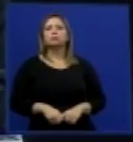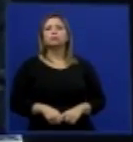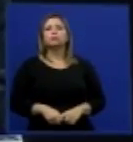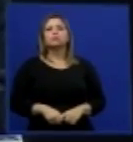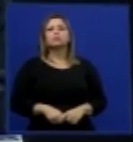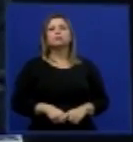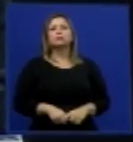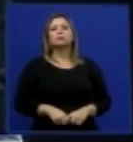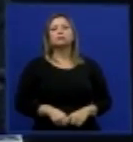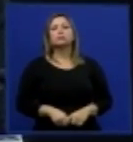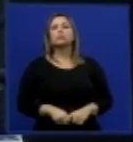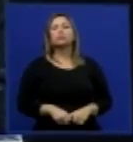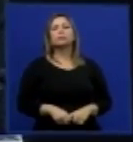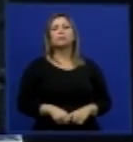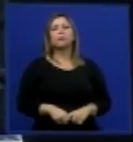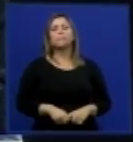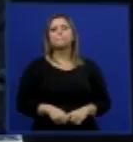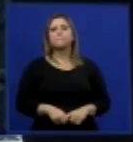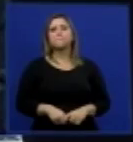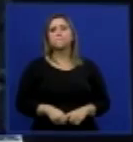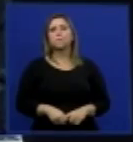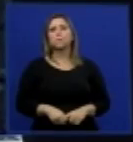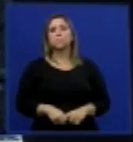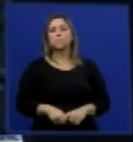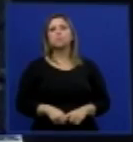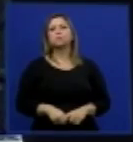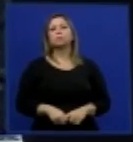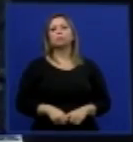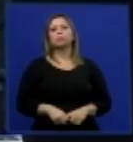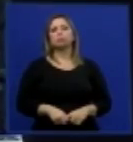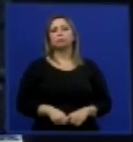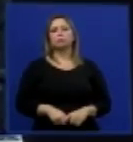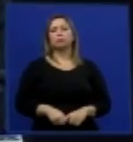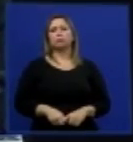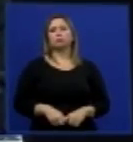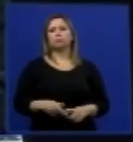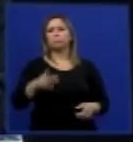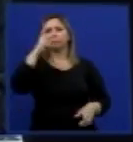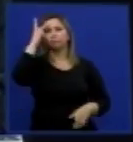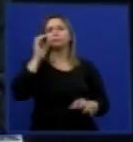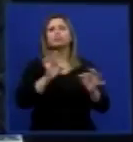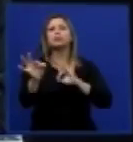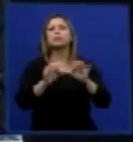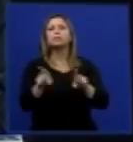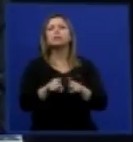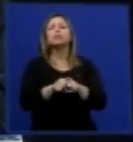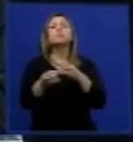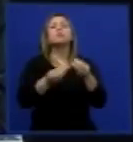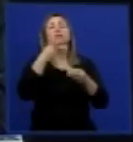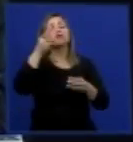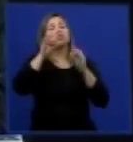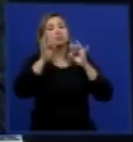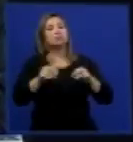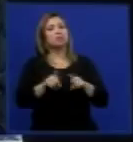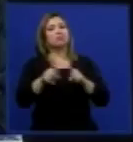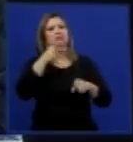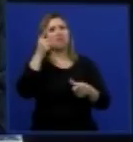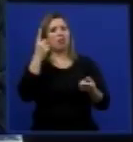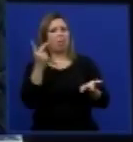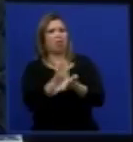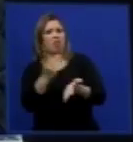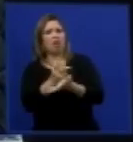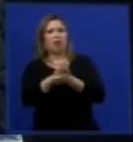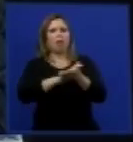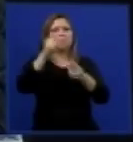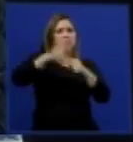desautoriza o que materal indústria de reforma o que desautoriza alguém a afirmar que a atividade é ilegal ou